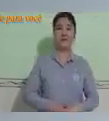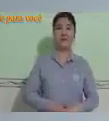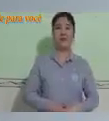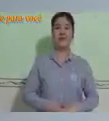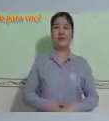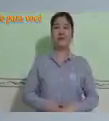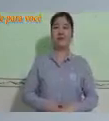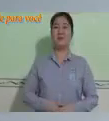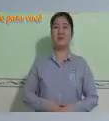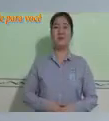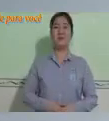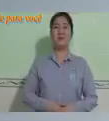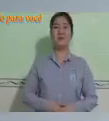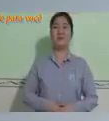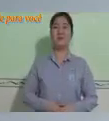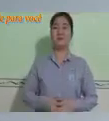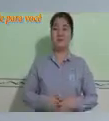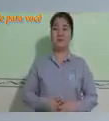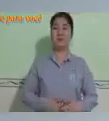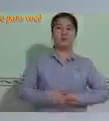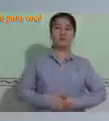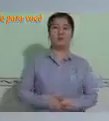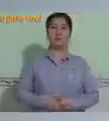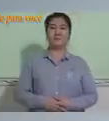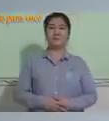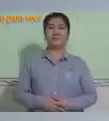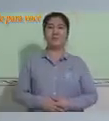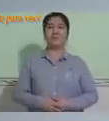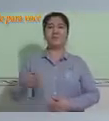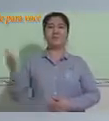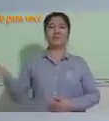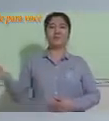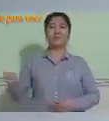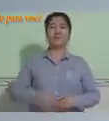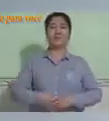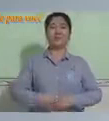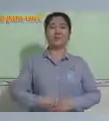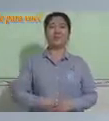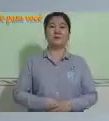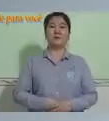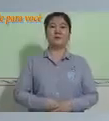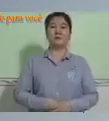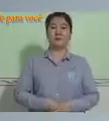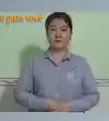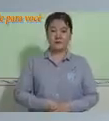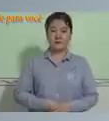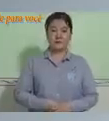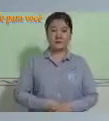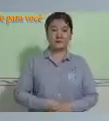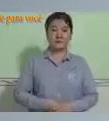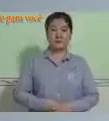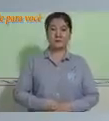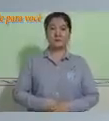COMS cedilha AROTES 60 PRO acento agudo XMA 15HA acento agudo